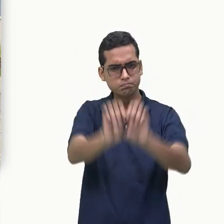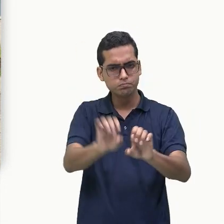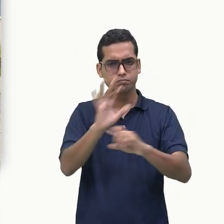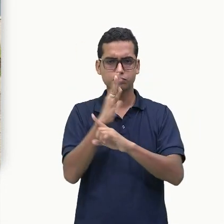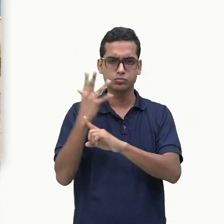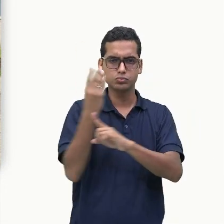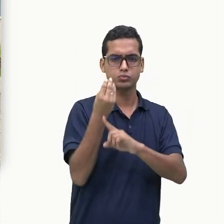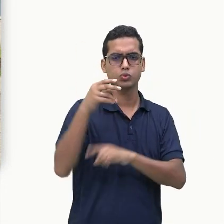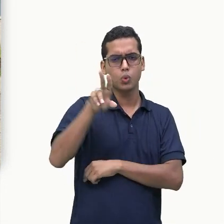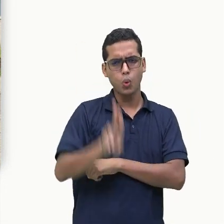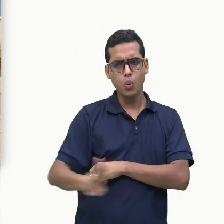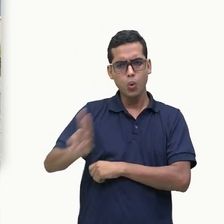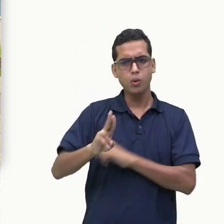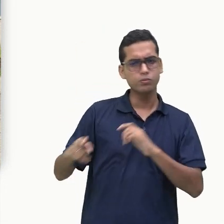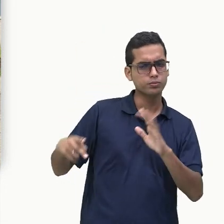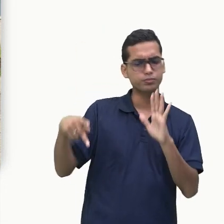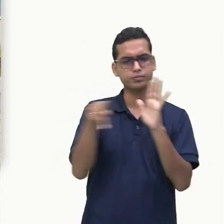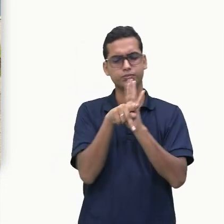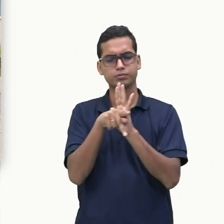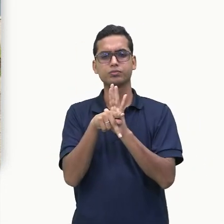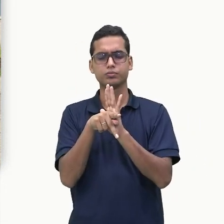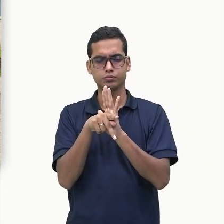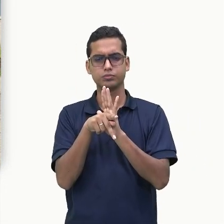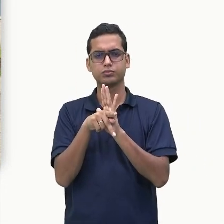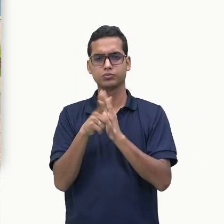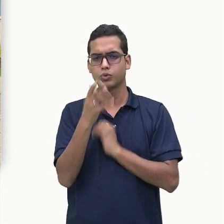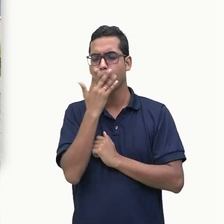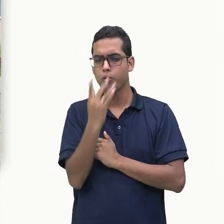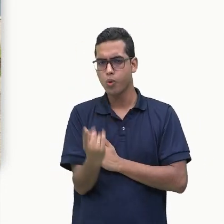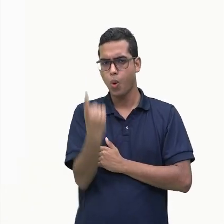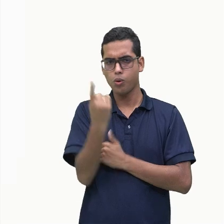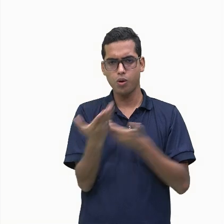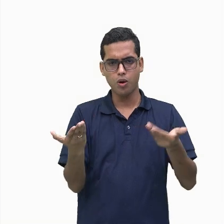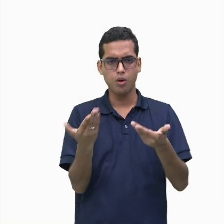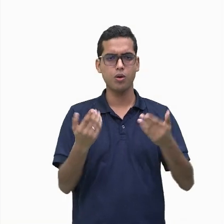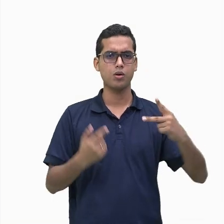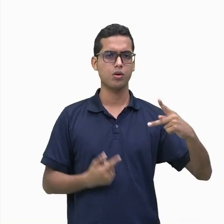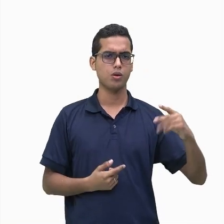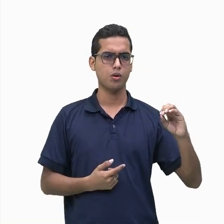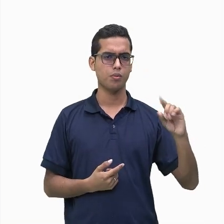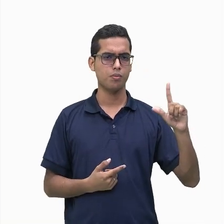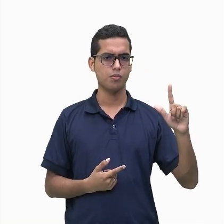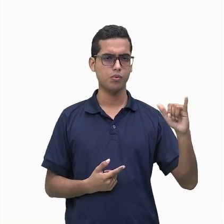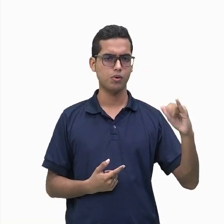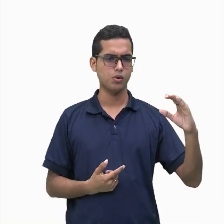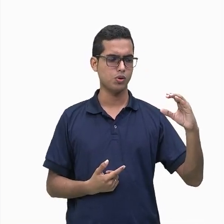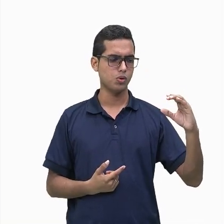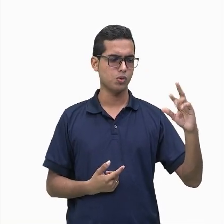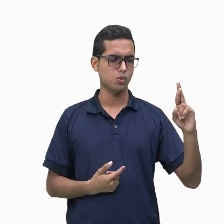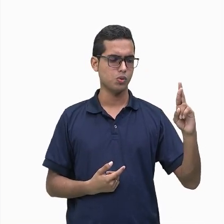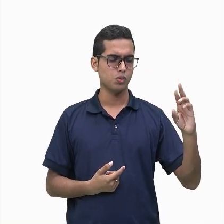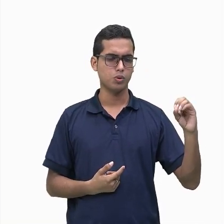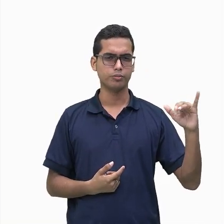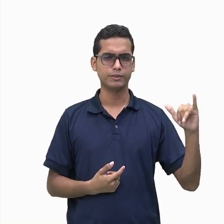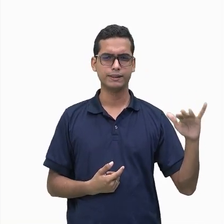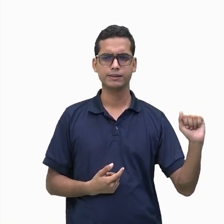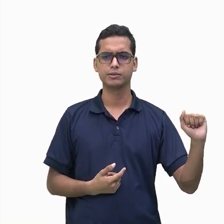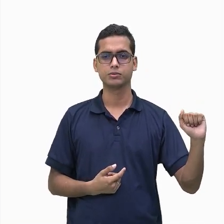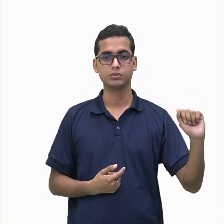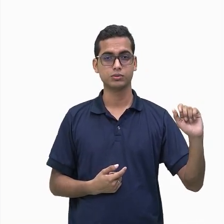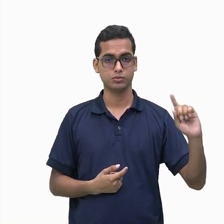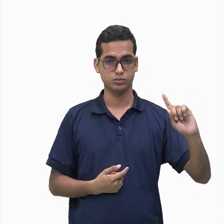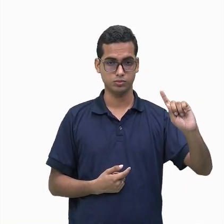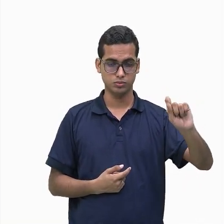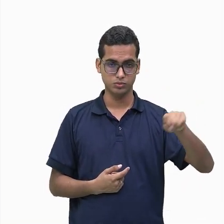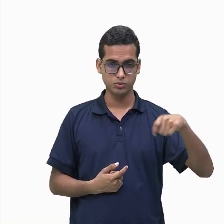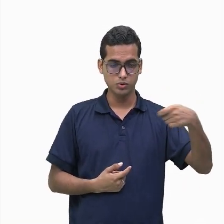utilizando a monocromia. E aí nós vamos falar agora da policromia. Vamos lá? Então, policromia, que vem do